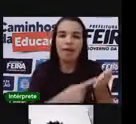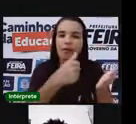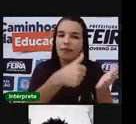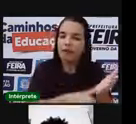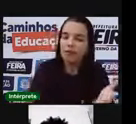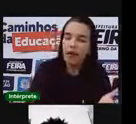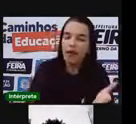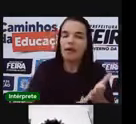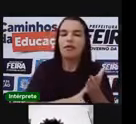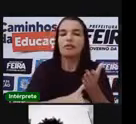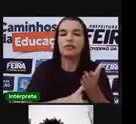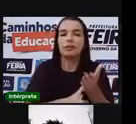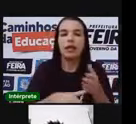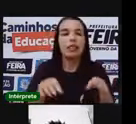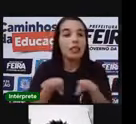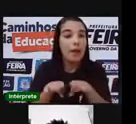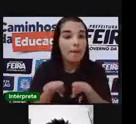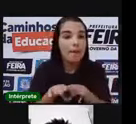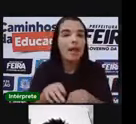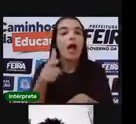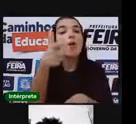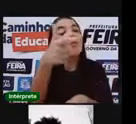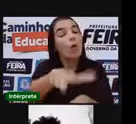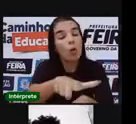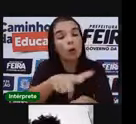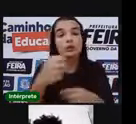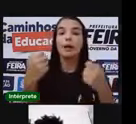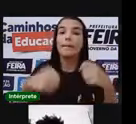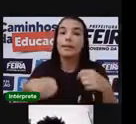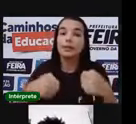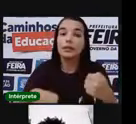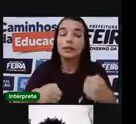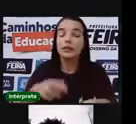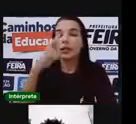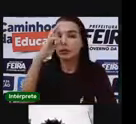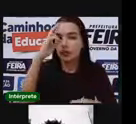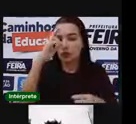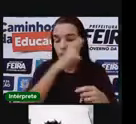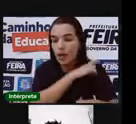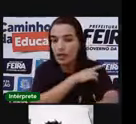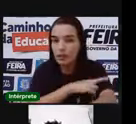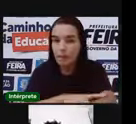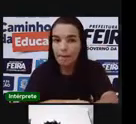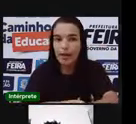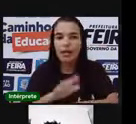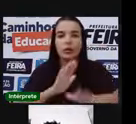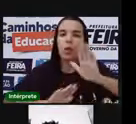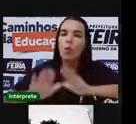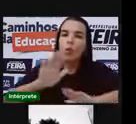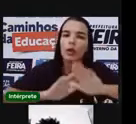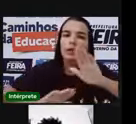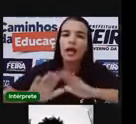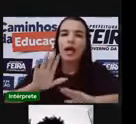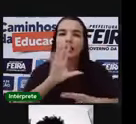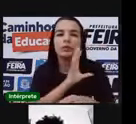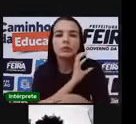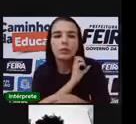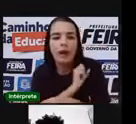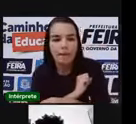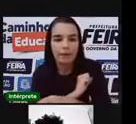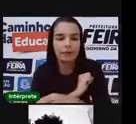outro e precisa desse abraço, de acolhimento, de respeito, não é? a pessoa